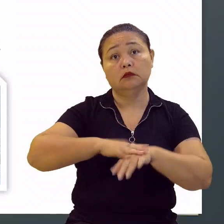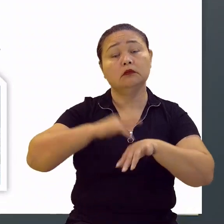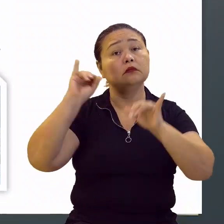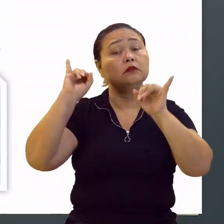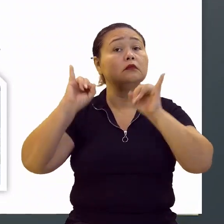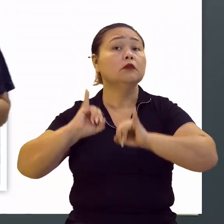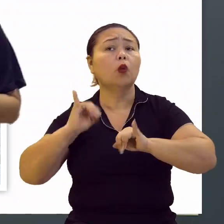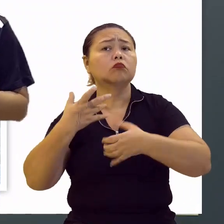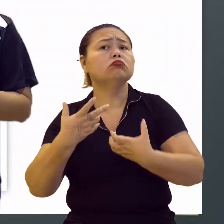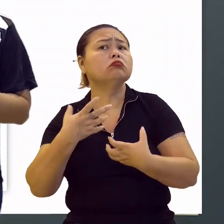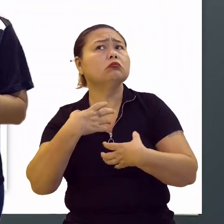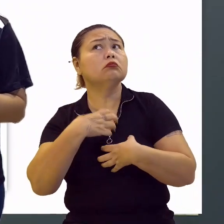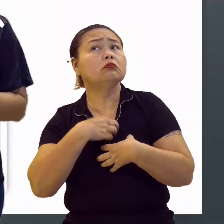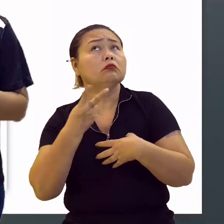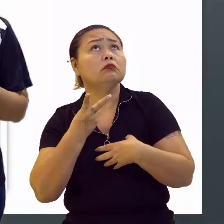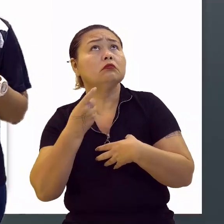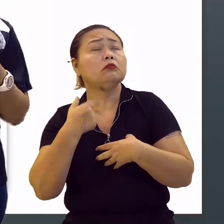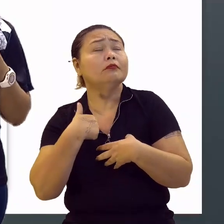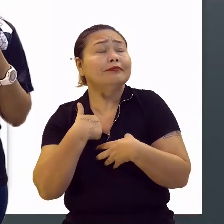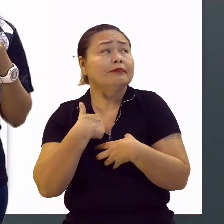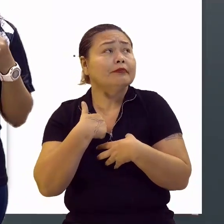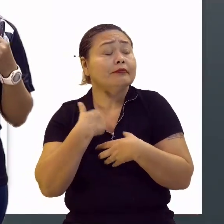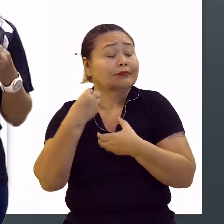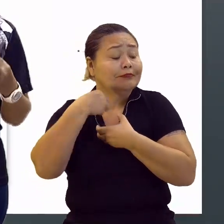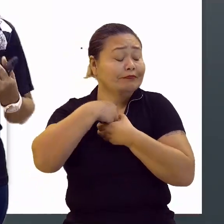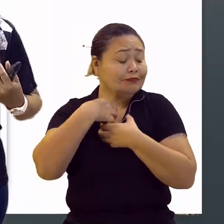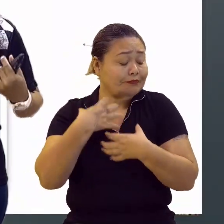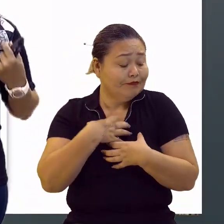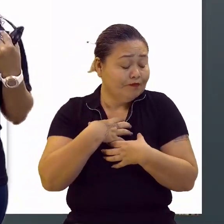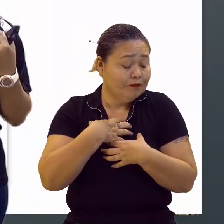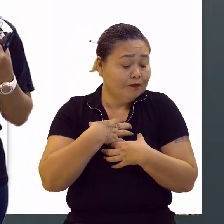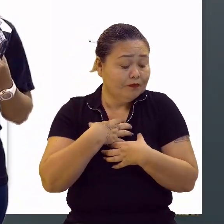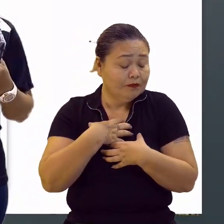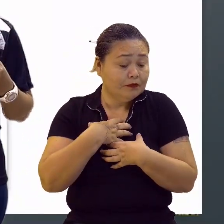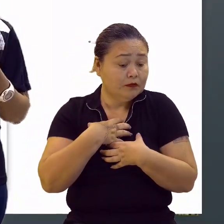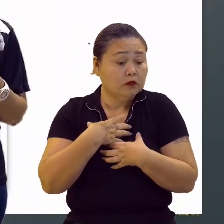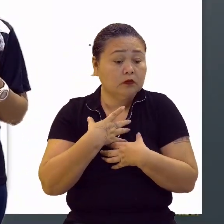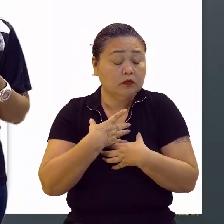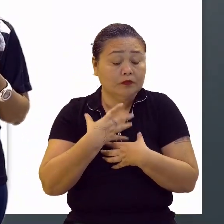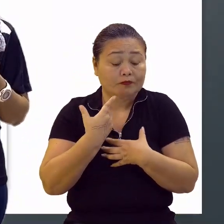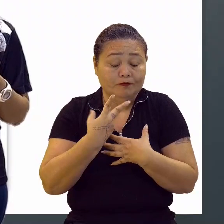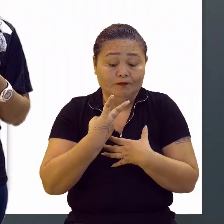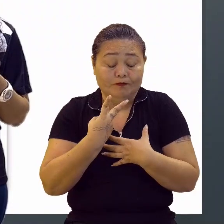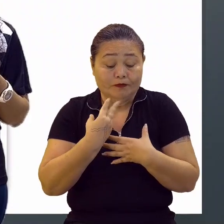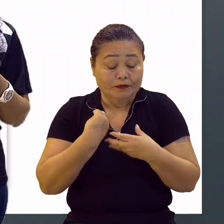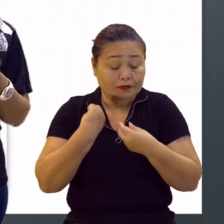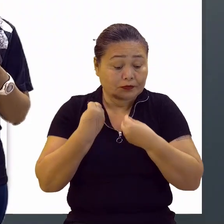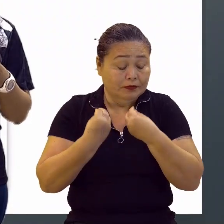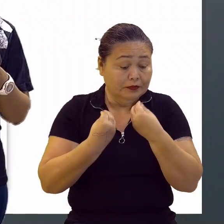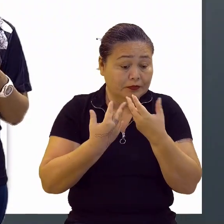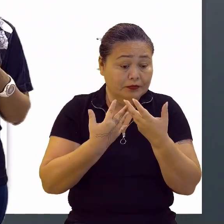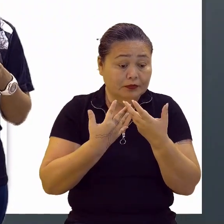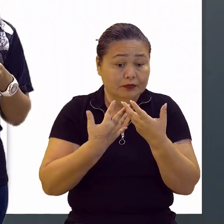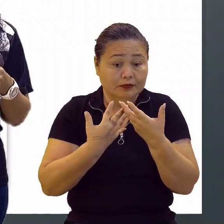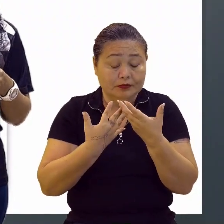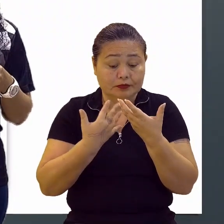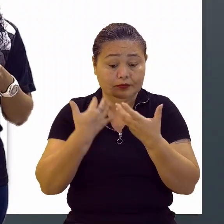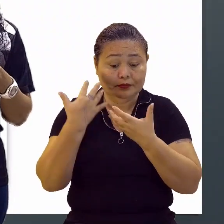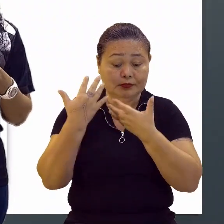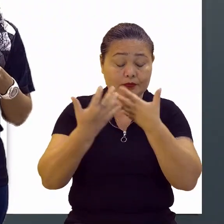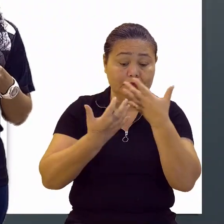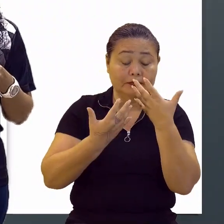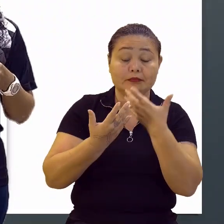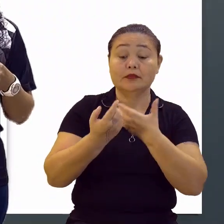Você sentiu que se sente muito forçado, né, do transtorno em relação